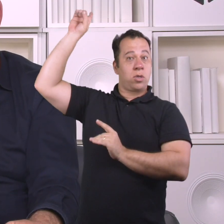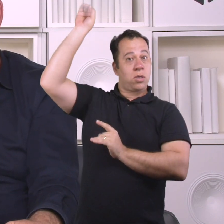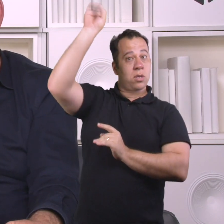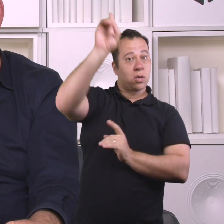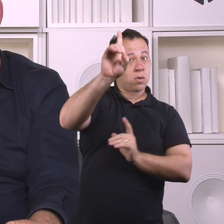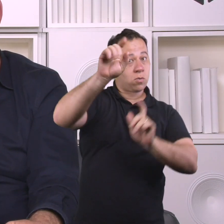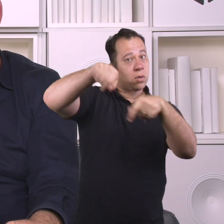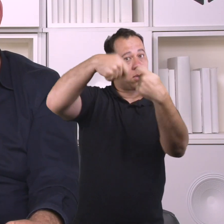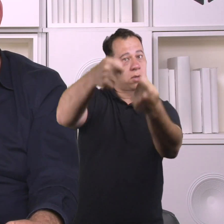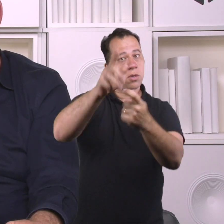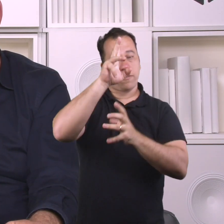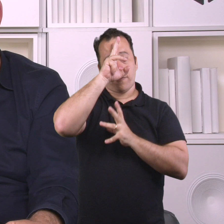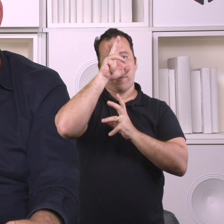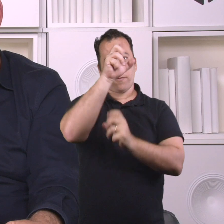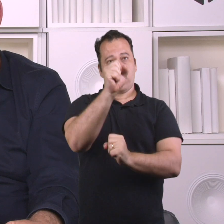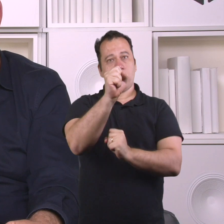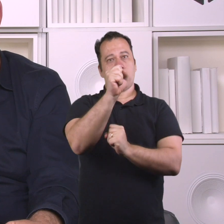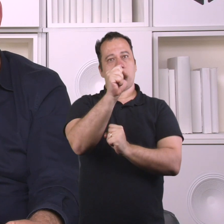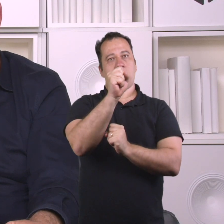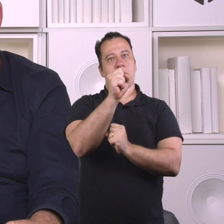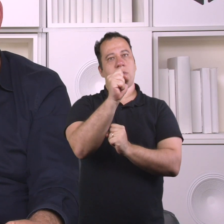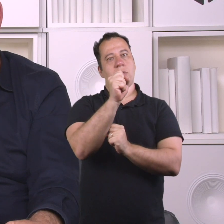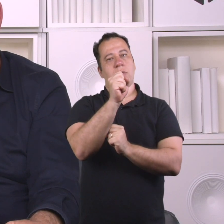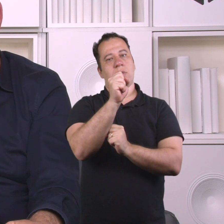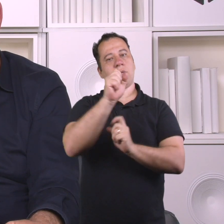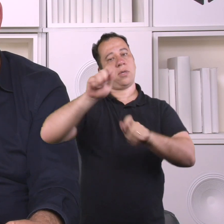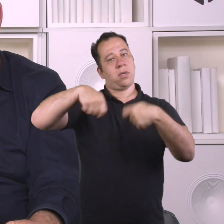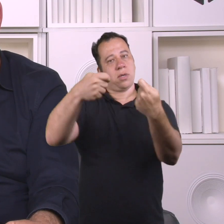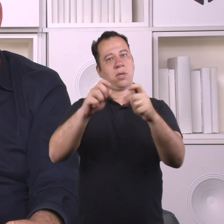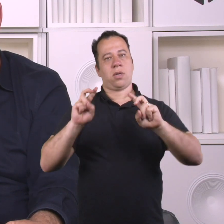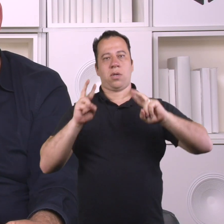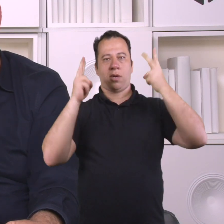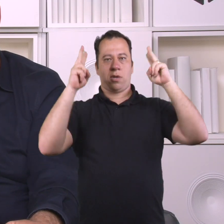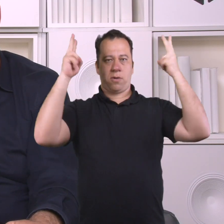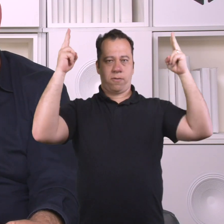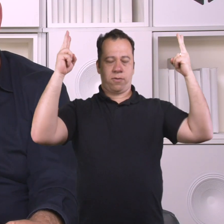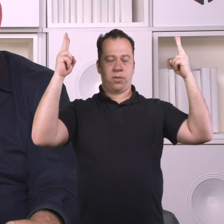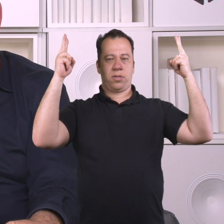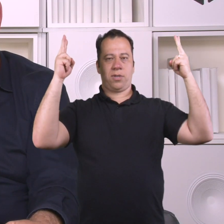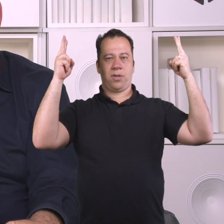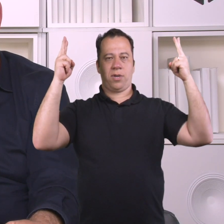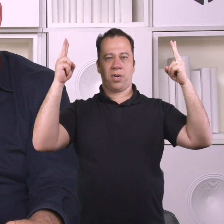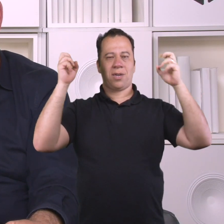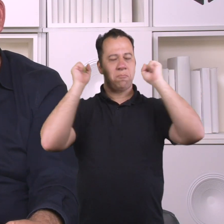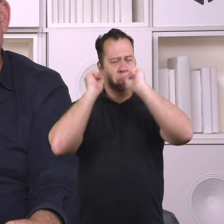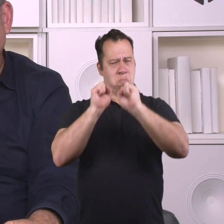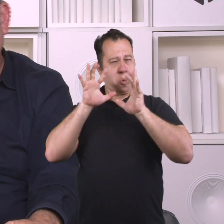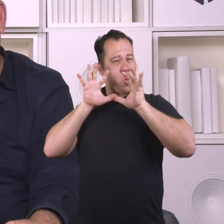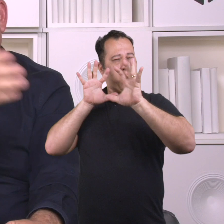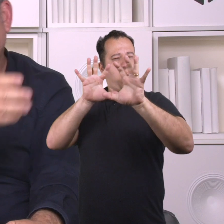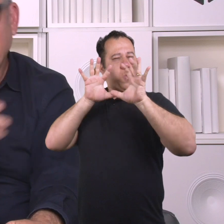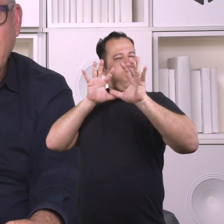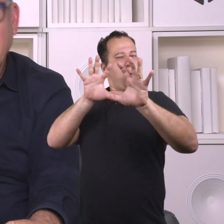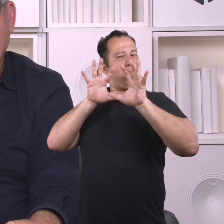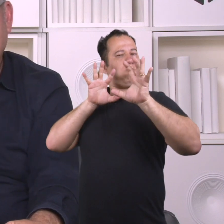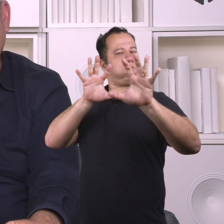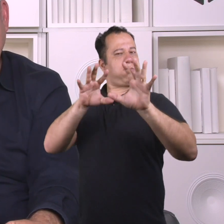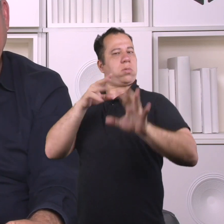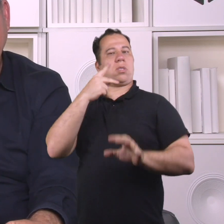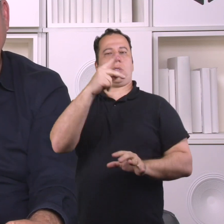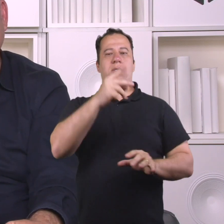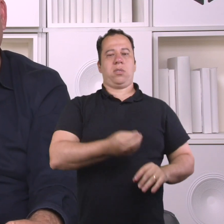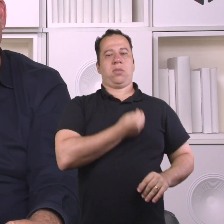você para você ter a vitória sobre as potestades na sua vida. E aí você ouve